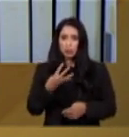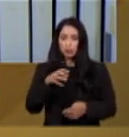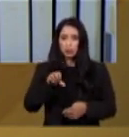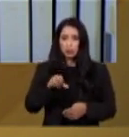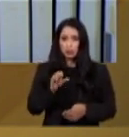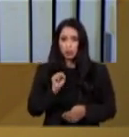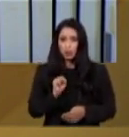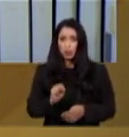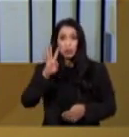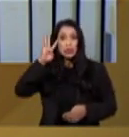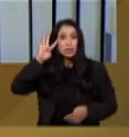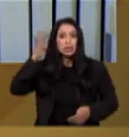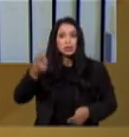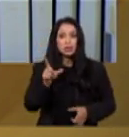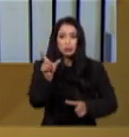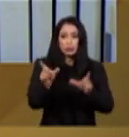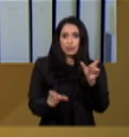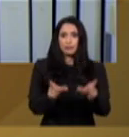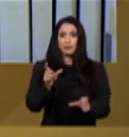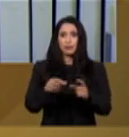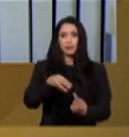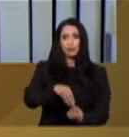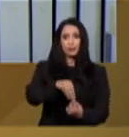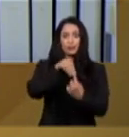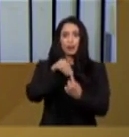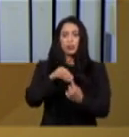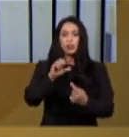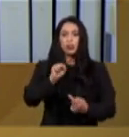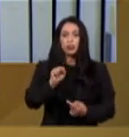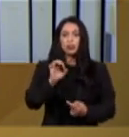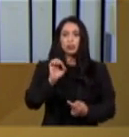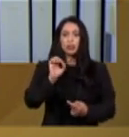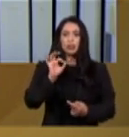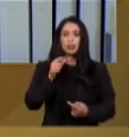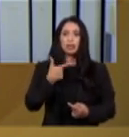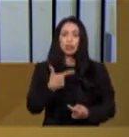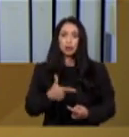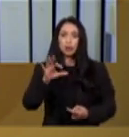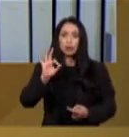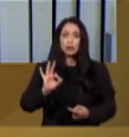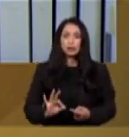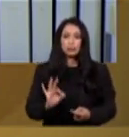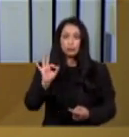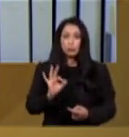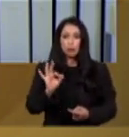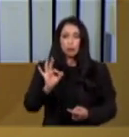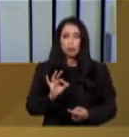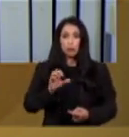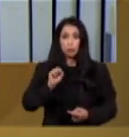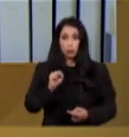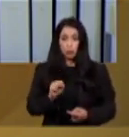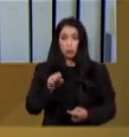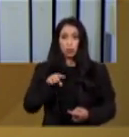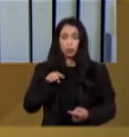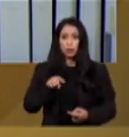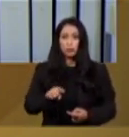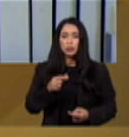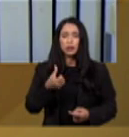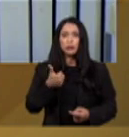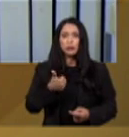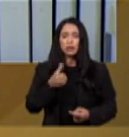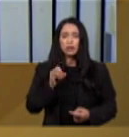39.498 decisões individuais, 82,1%, e 8.603